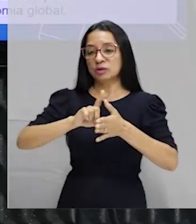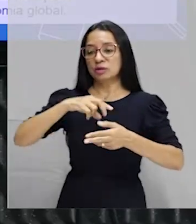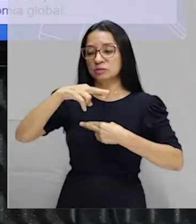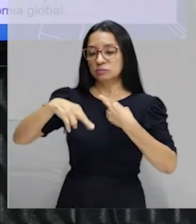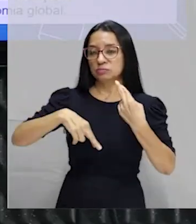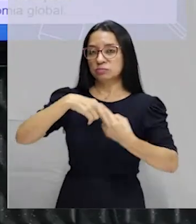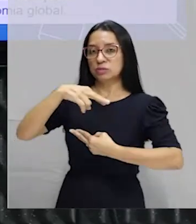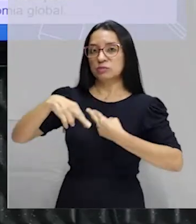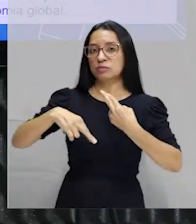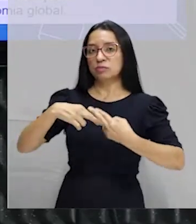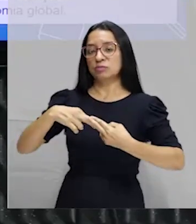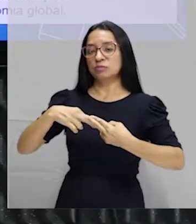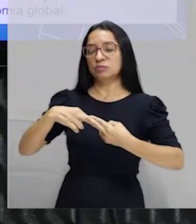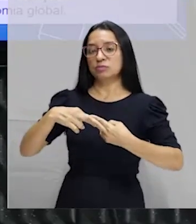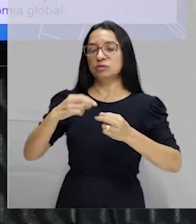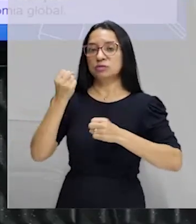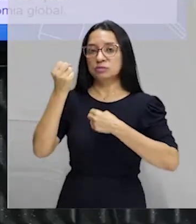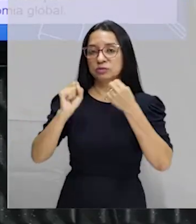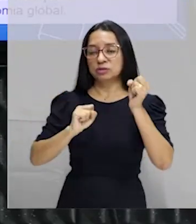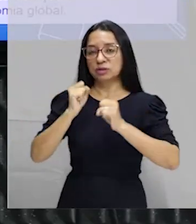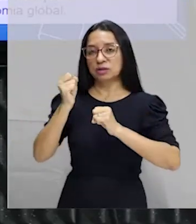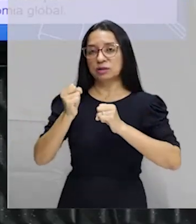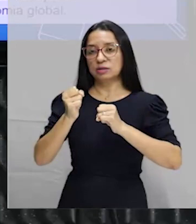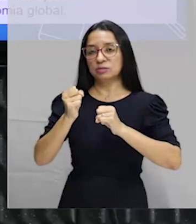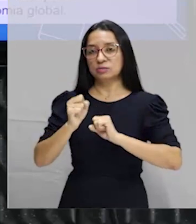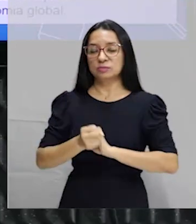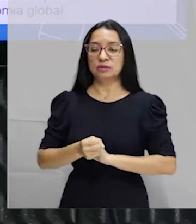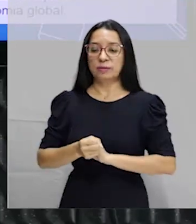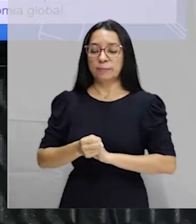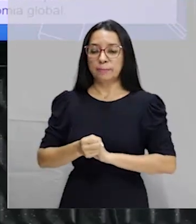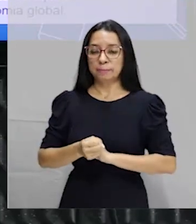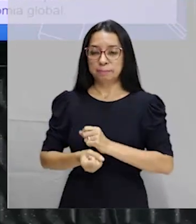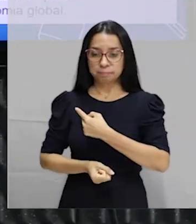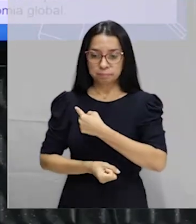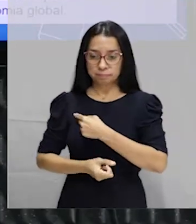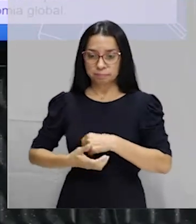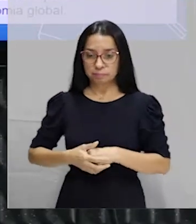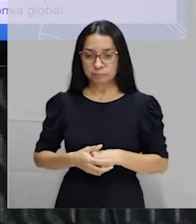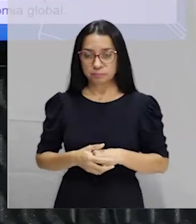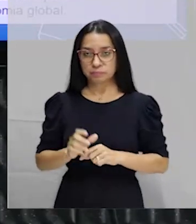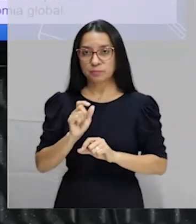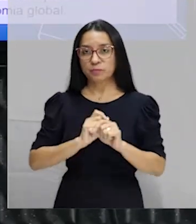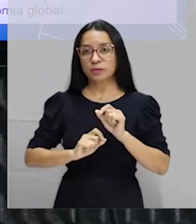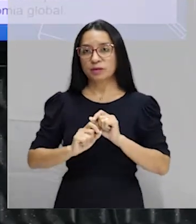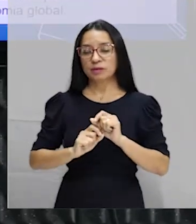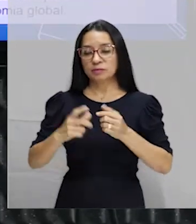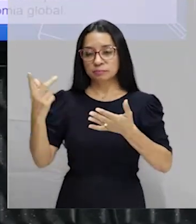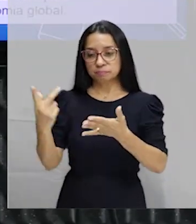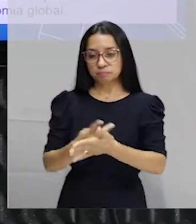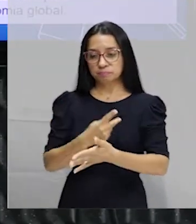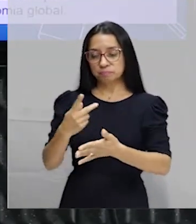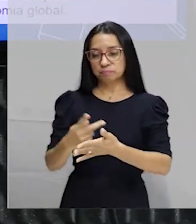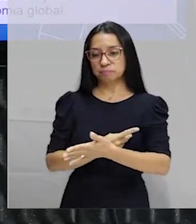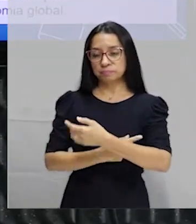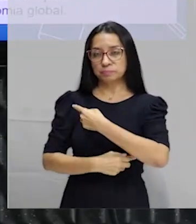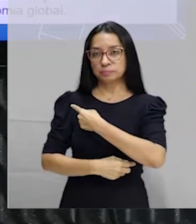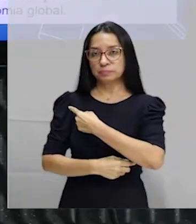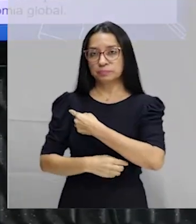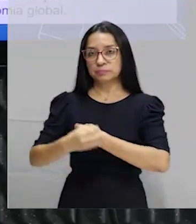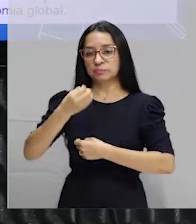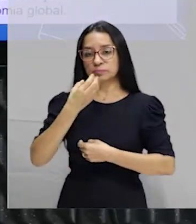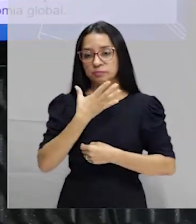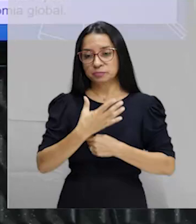revoluções industriais, no período ali que a gente chama do período do mercantilismo, tá certo? Então, isso aqui está errado.